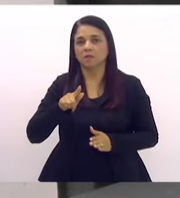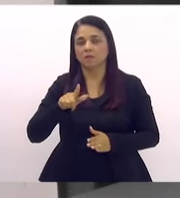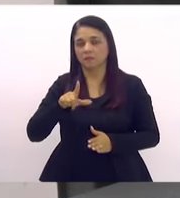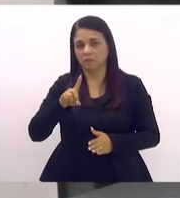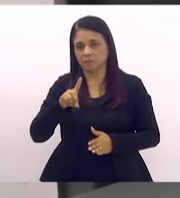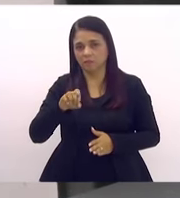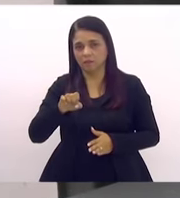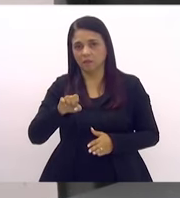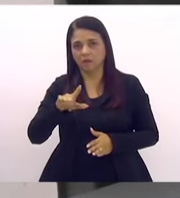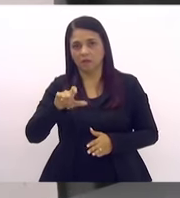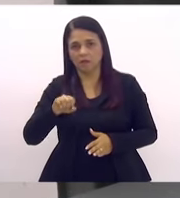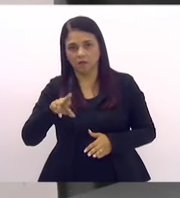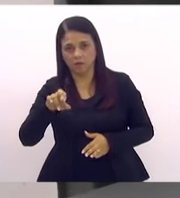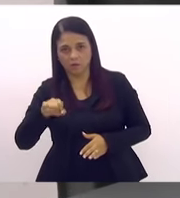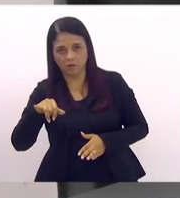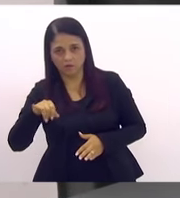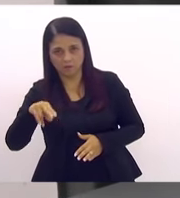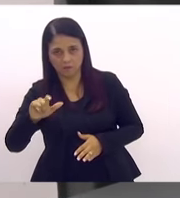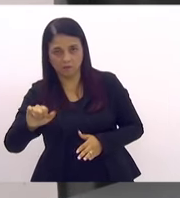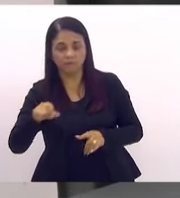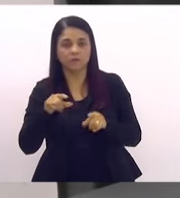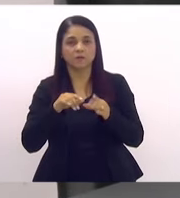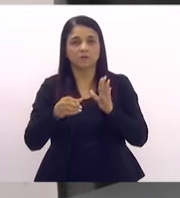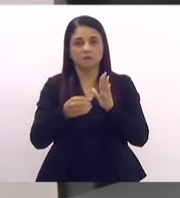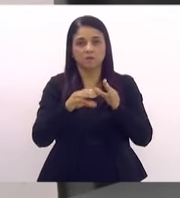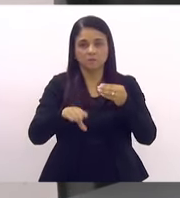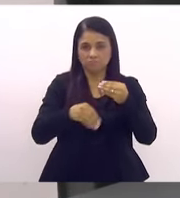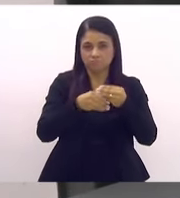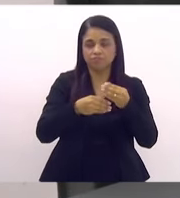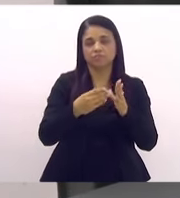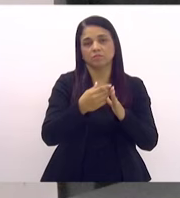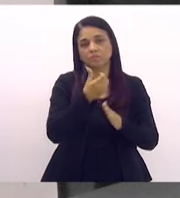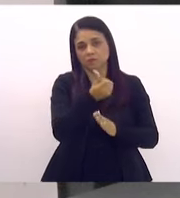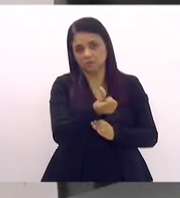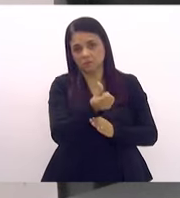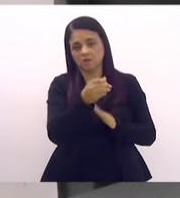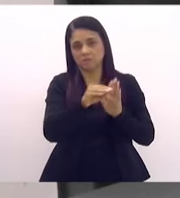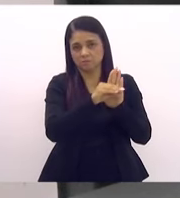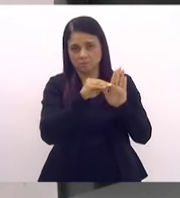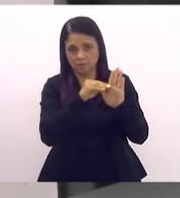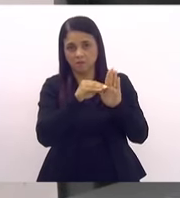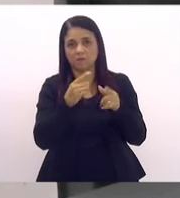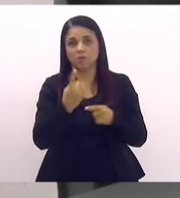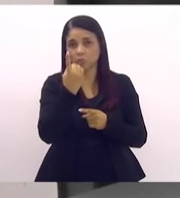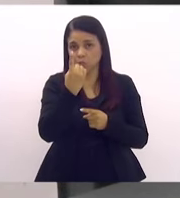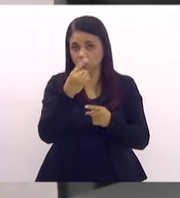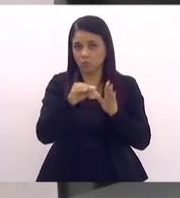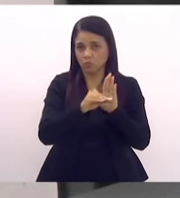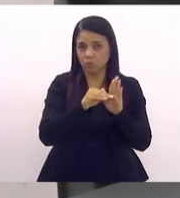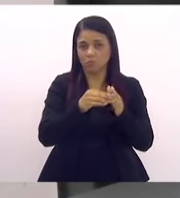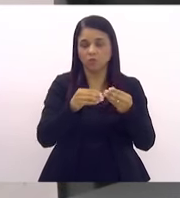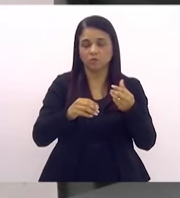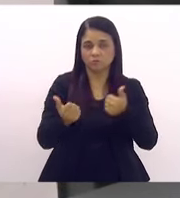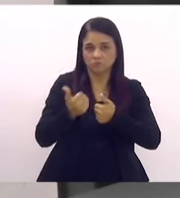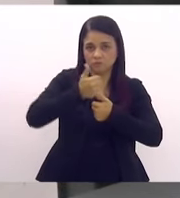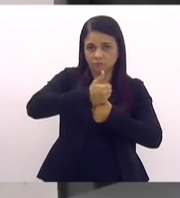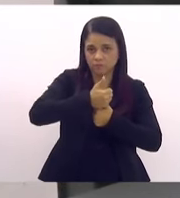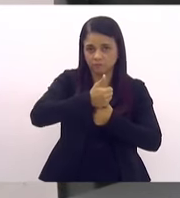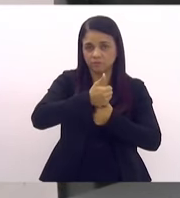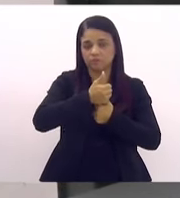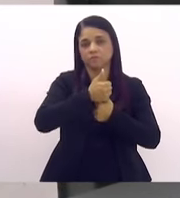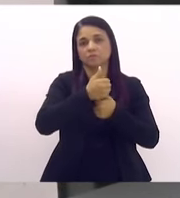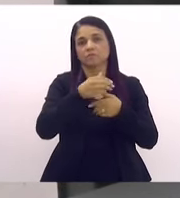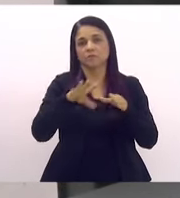Delaroli foi favorável à emenda 6, favorável com subemenda à emenda número 1, favorável com subemenda aglutinativa